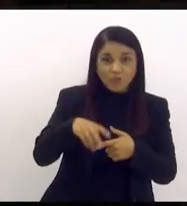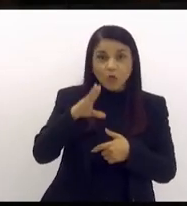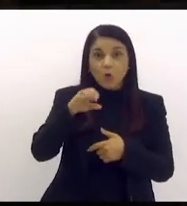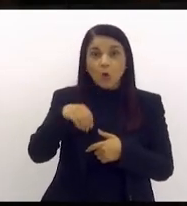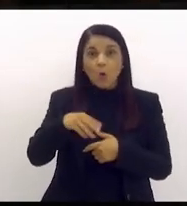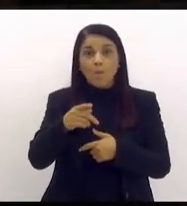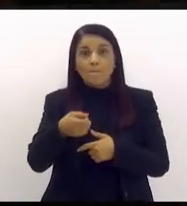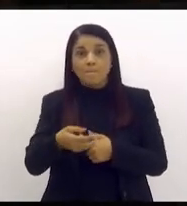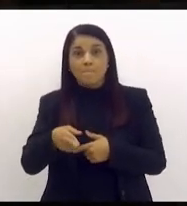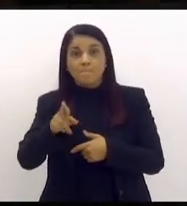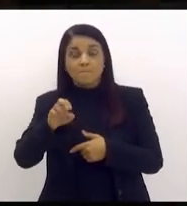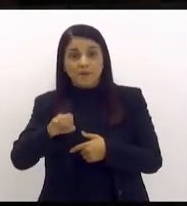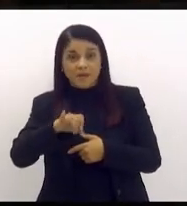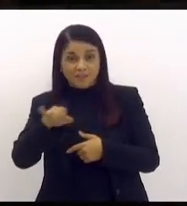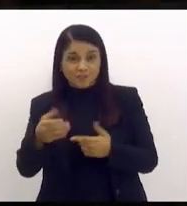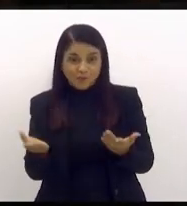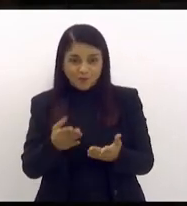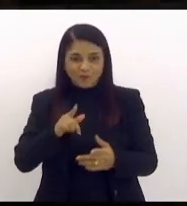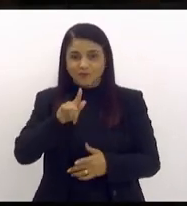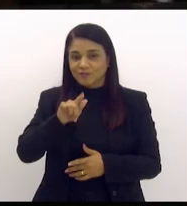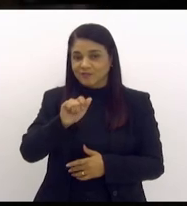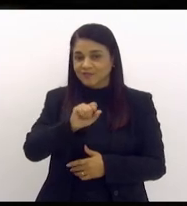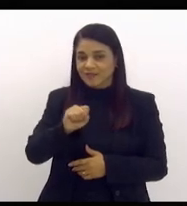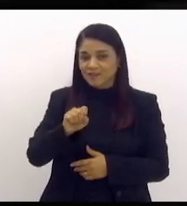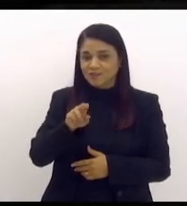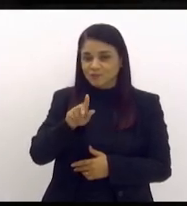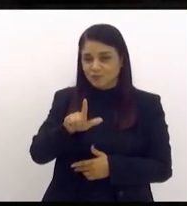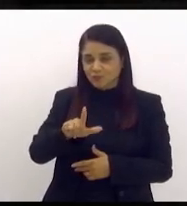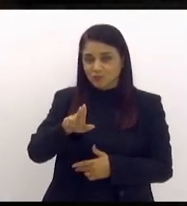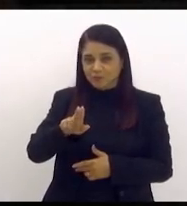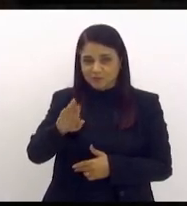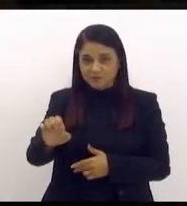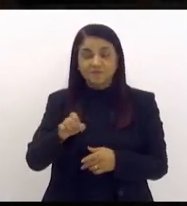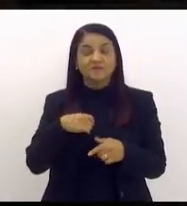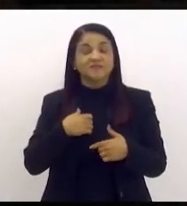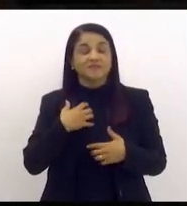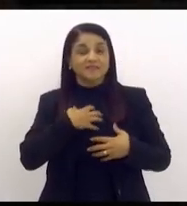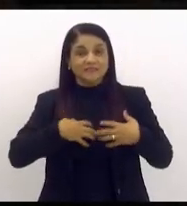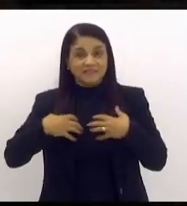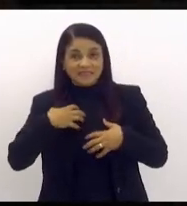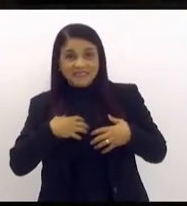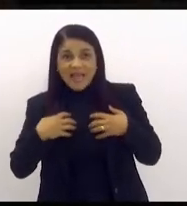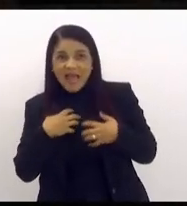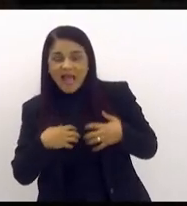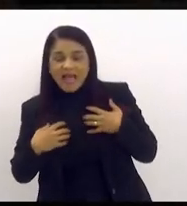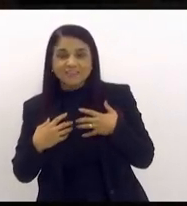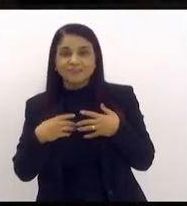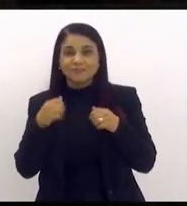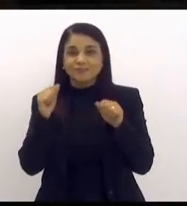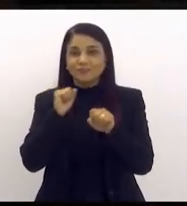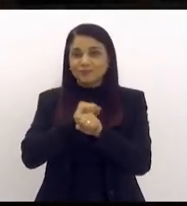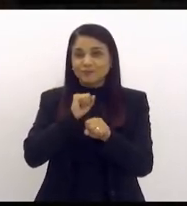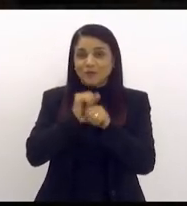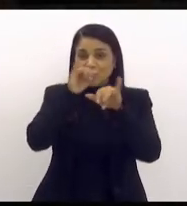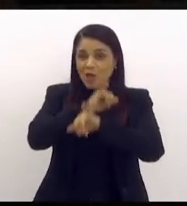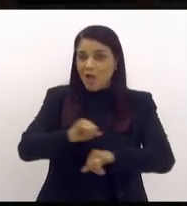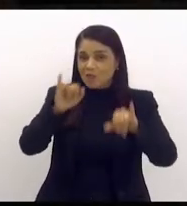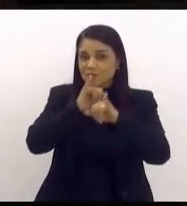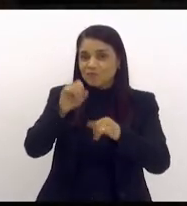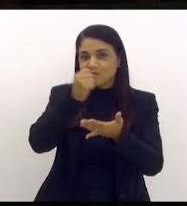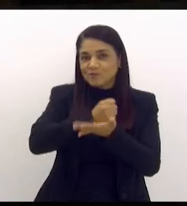feliz e Estamos aguardando com muita ansiedade Cândido os anúncios das novas contratações